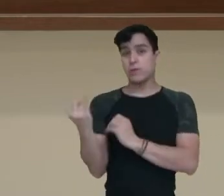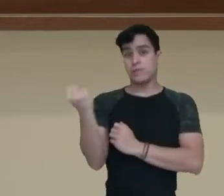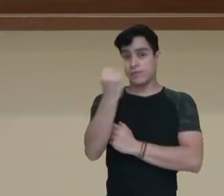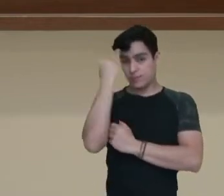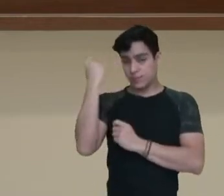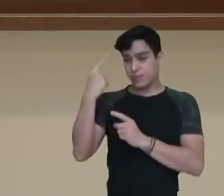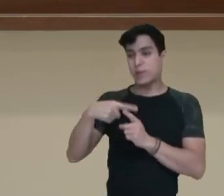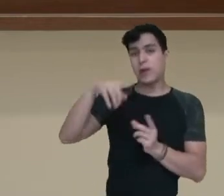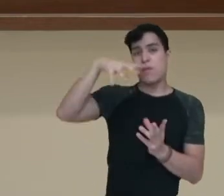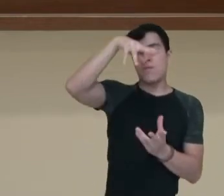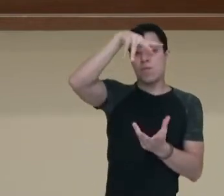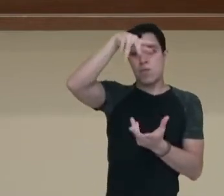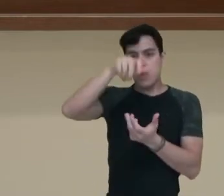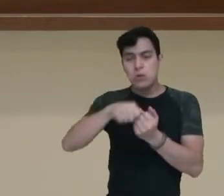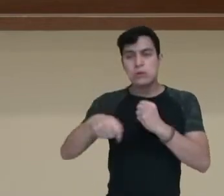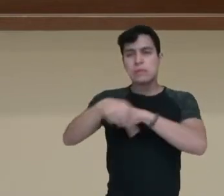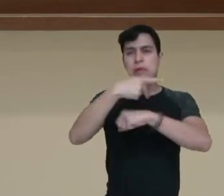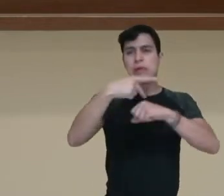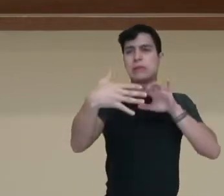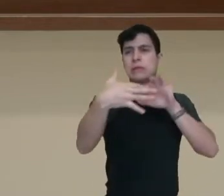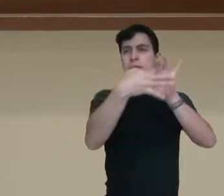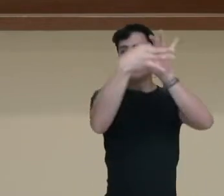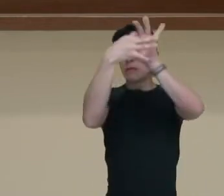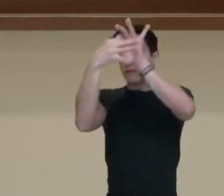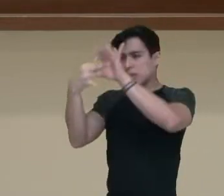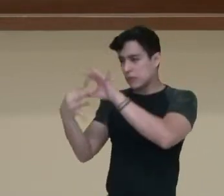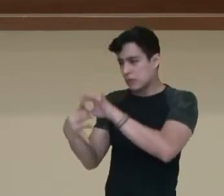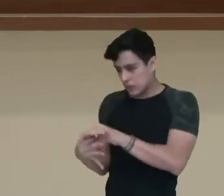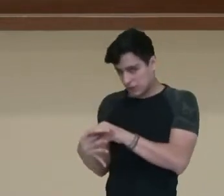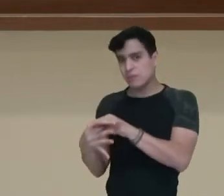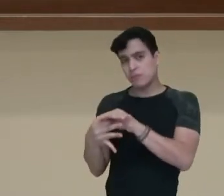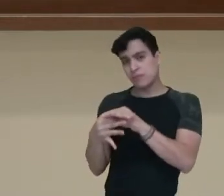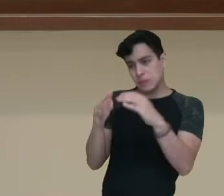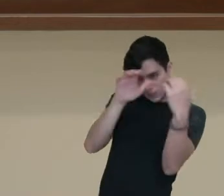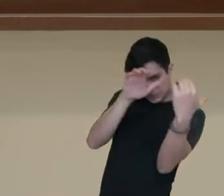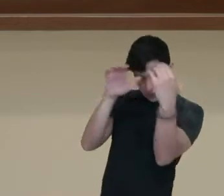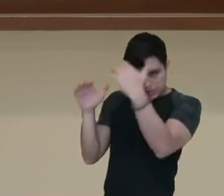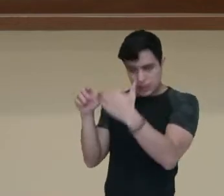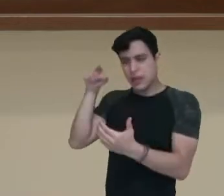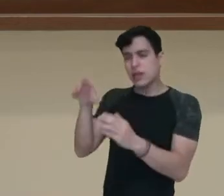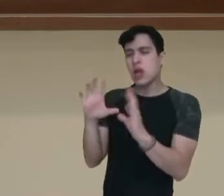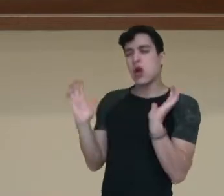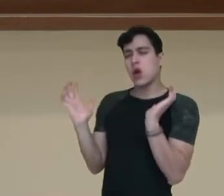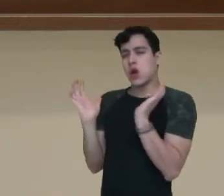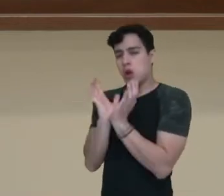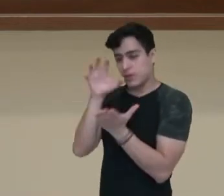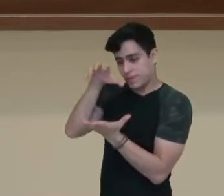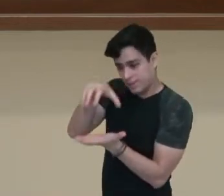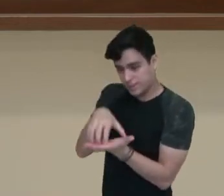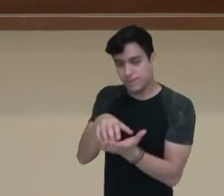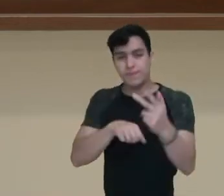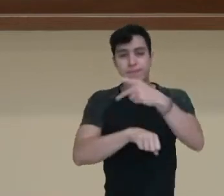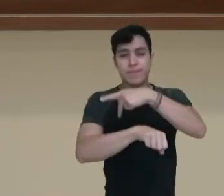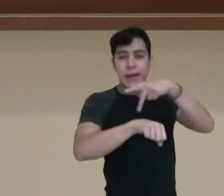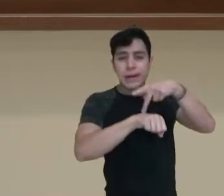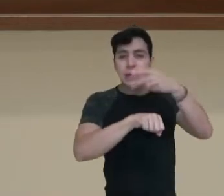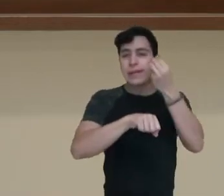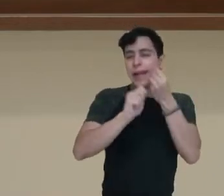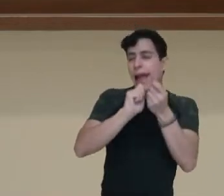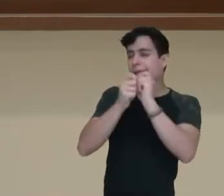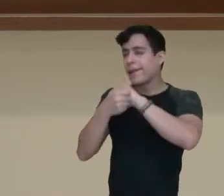órgão mundial que vai reger aí vários países vão tentar se adequar às normas desse